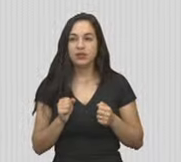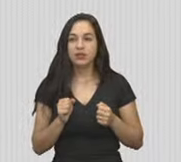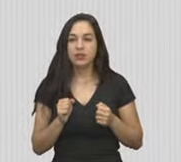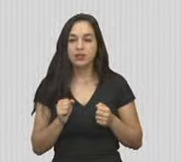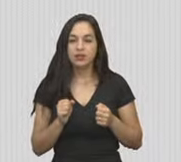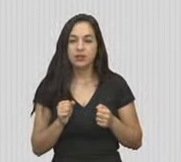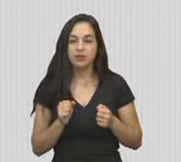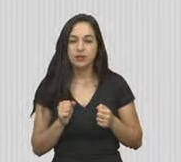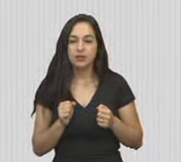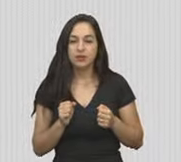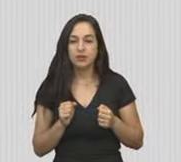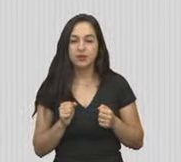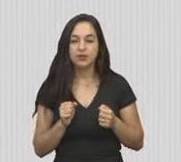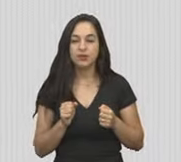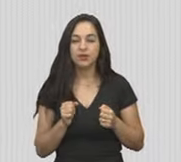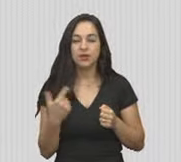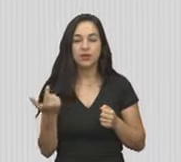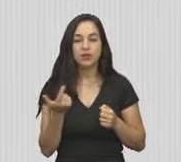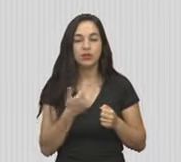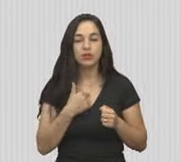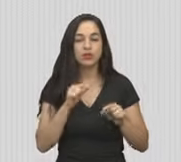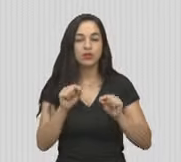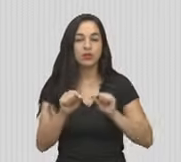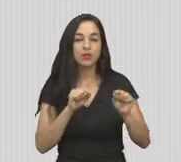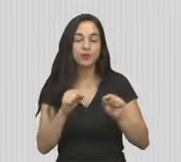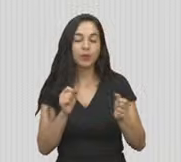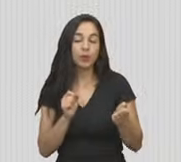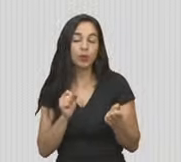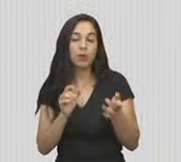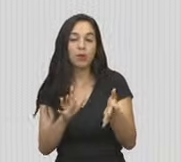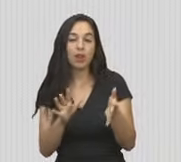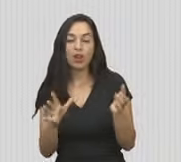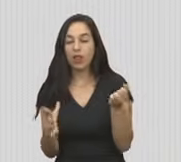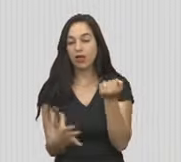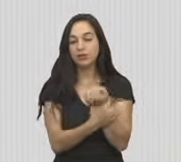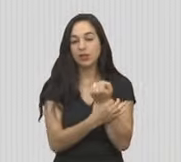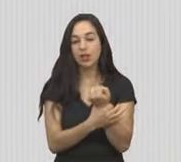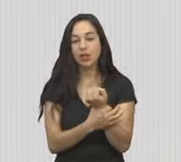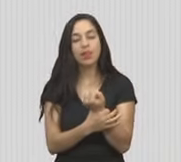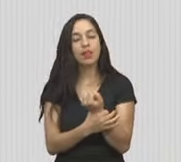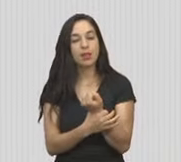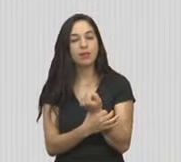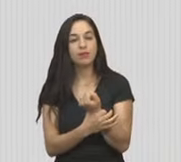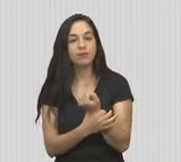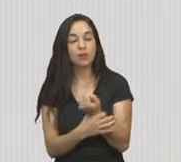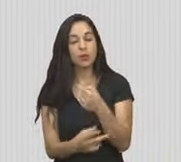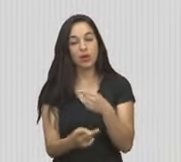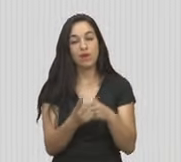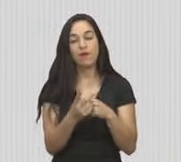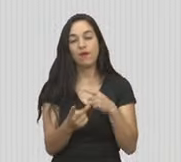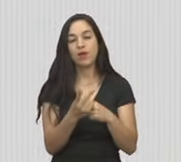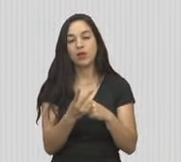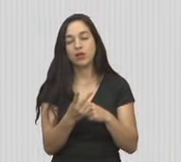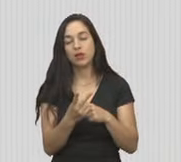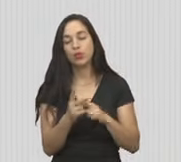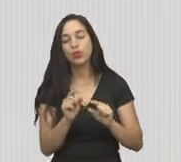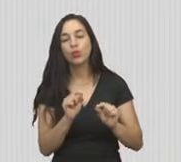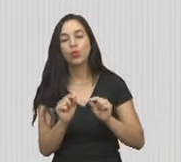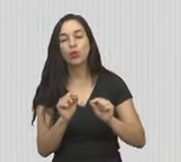E vamos abordar justamente o que é o comportamento defensivo, que eu chamo, né? Que é um conjunto